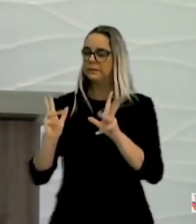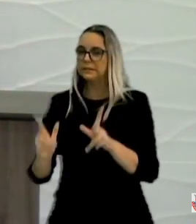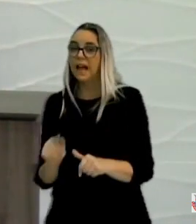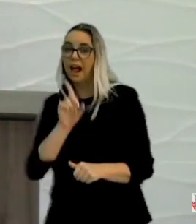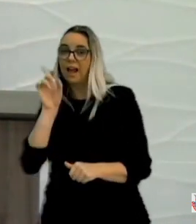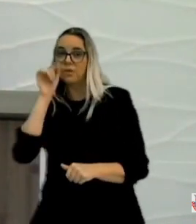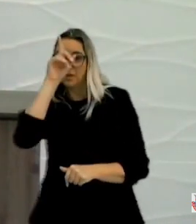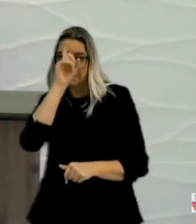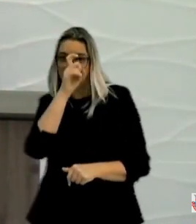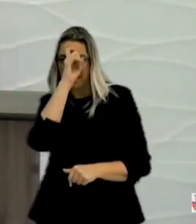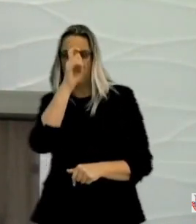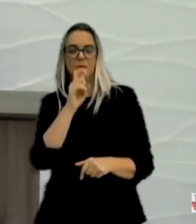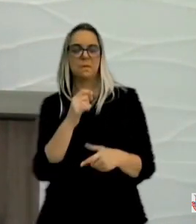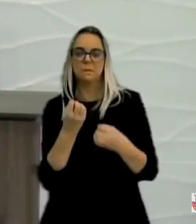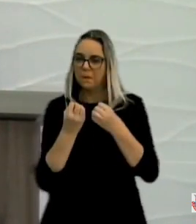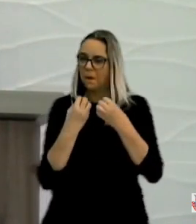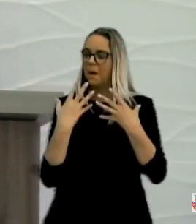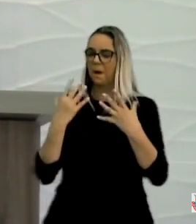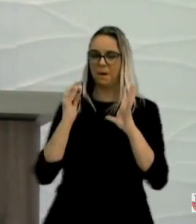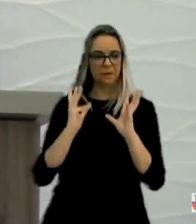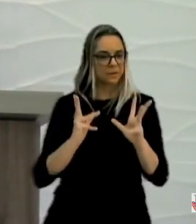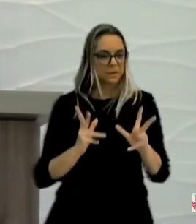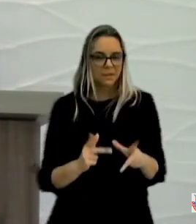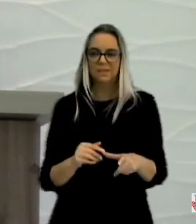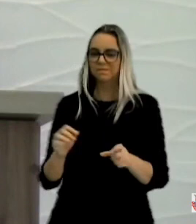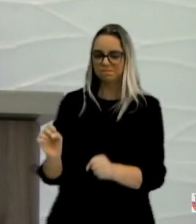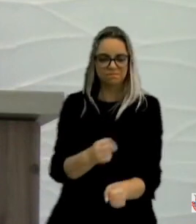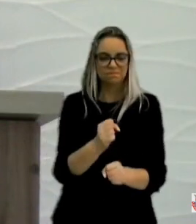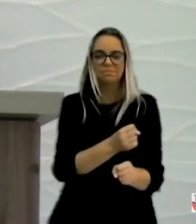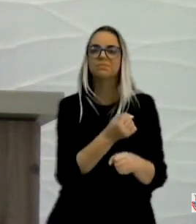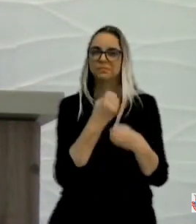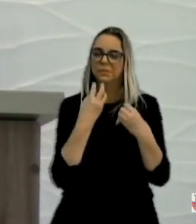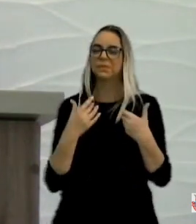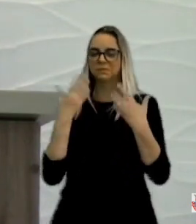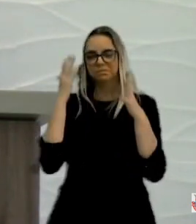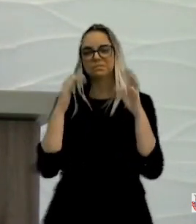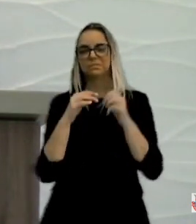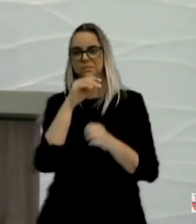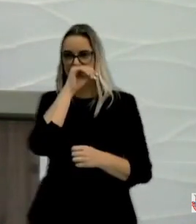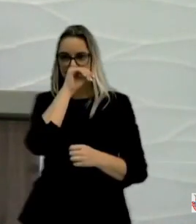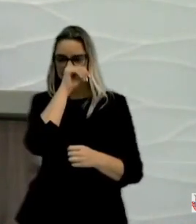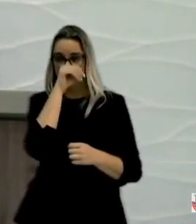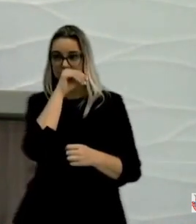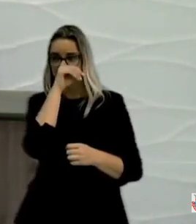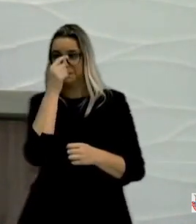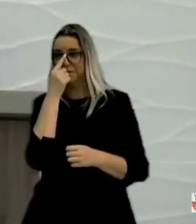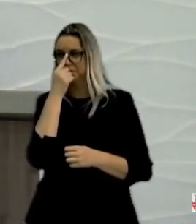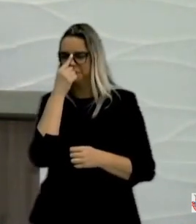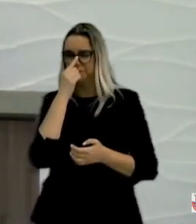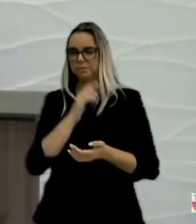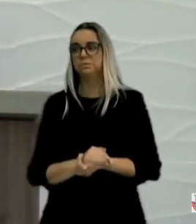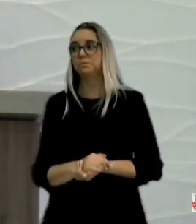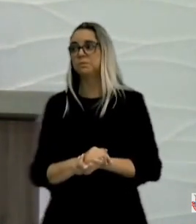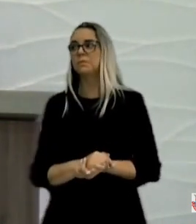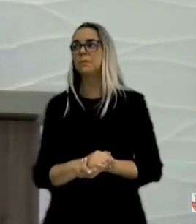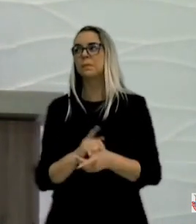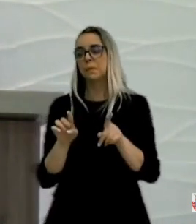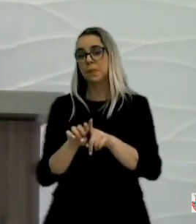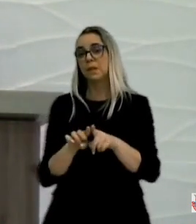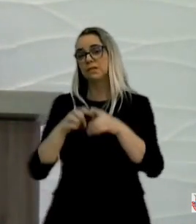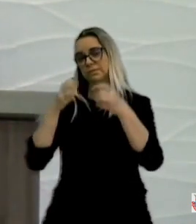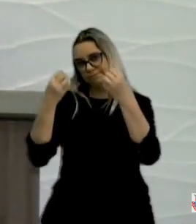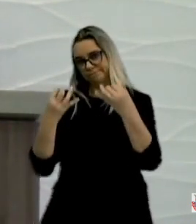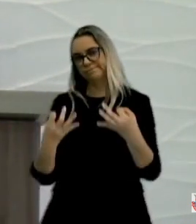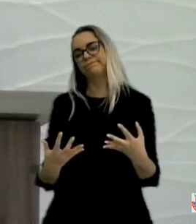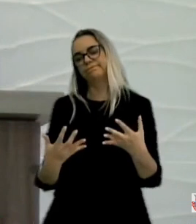nos receber a todos que precisam chegar até ali. E também falar de um, infelizmente, da